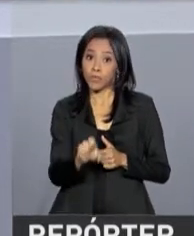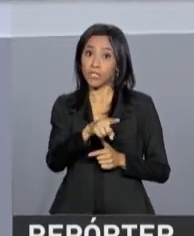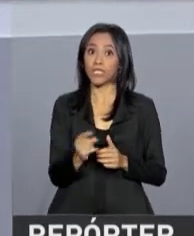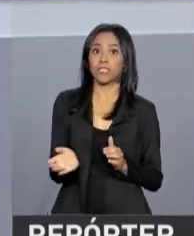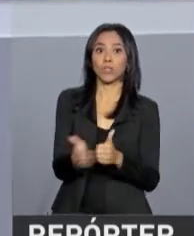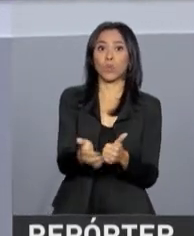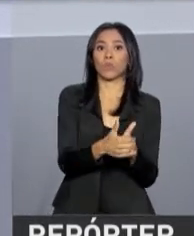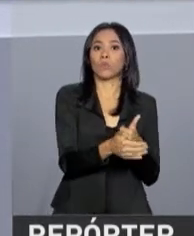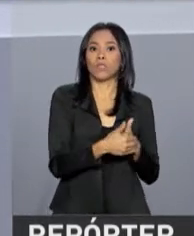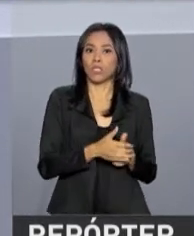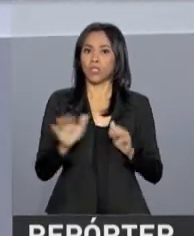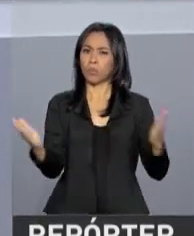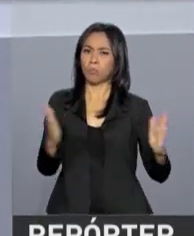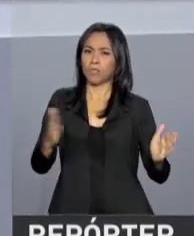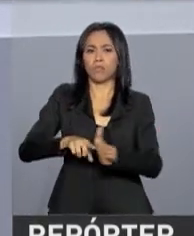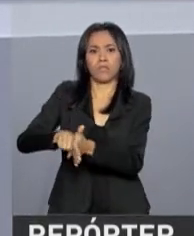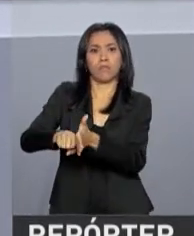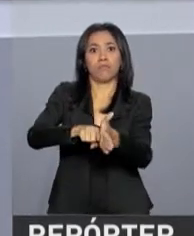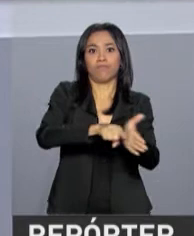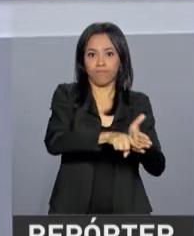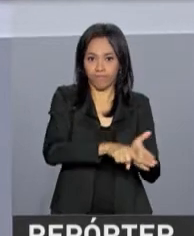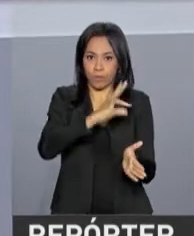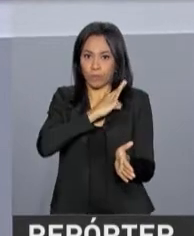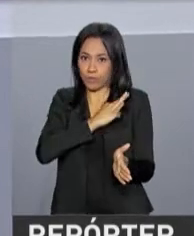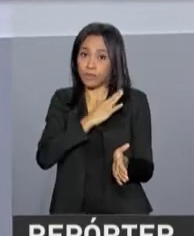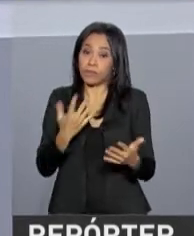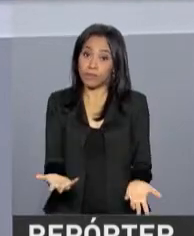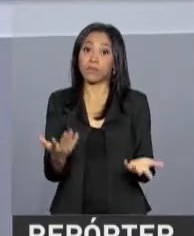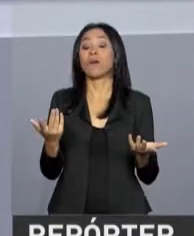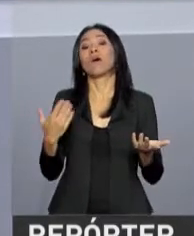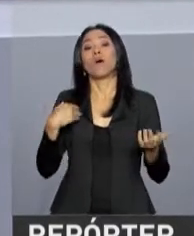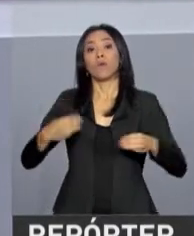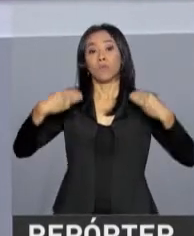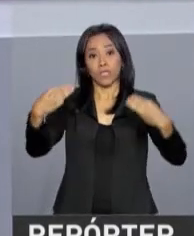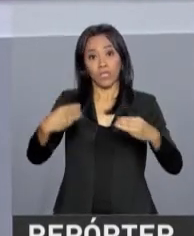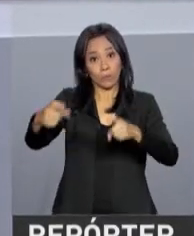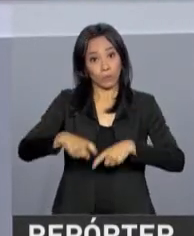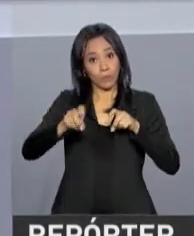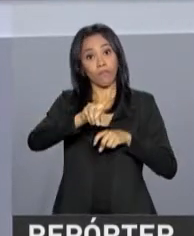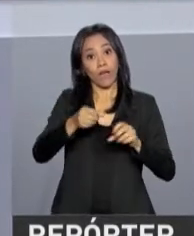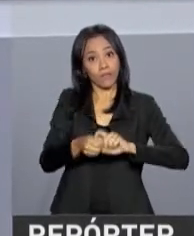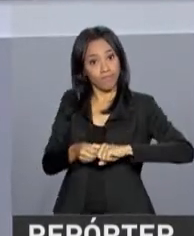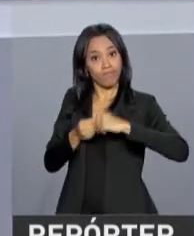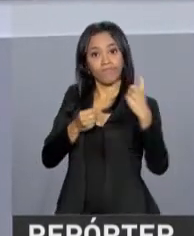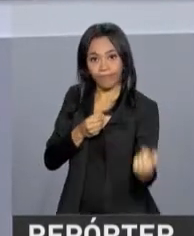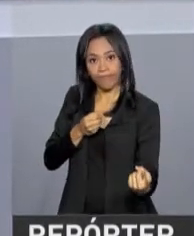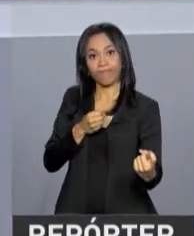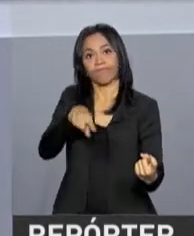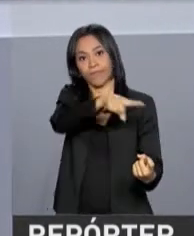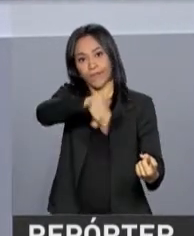as ilegalidades durante as investigações em nota o ministério da agricultura informou que vai suspender o credenciamento dos laboratórios